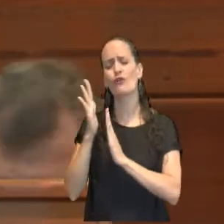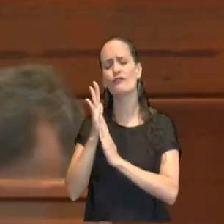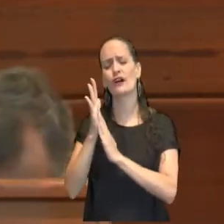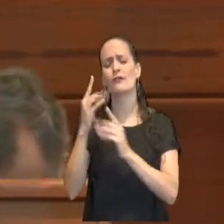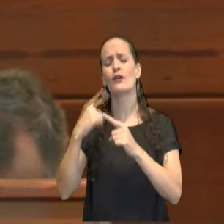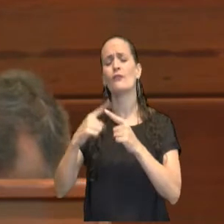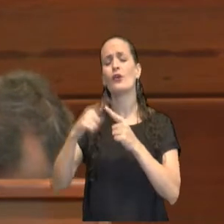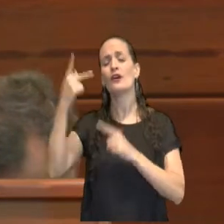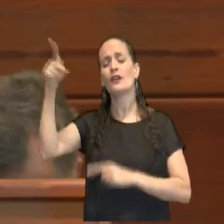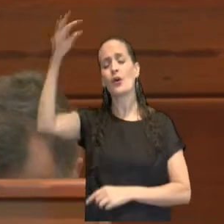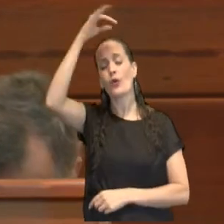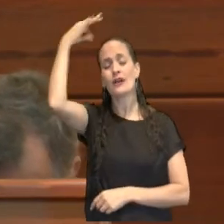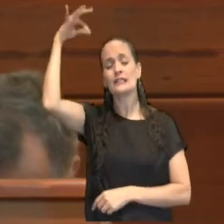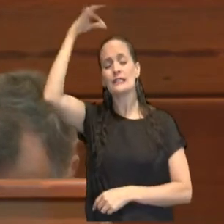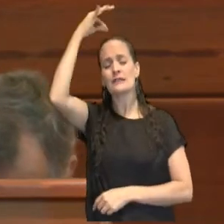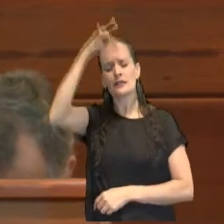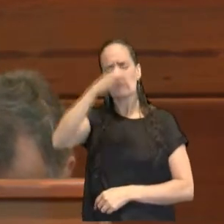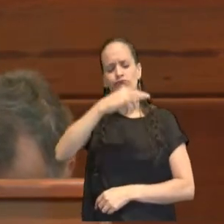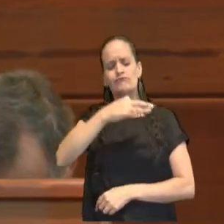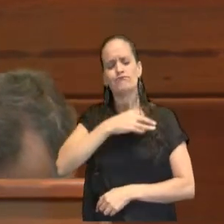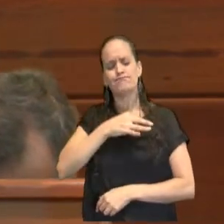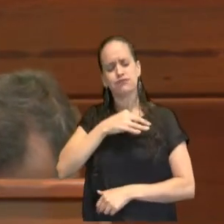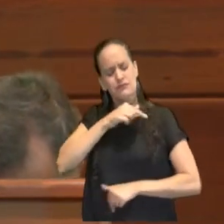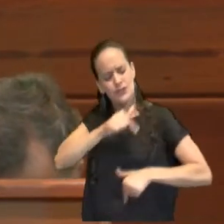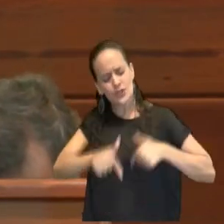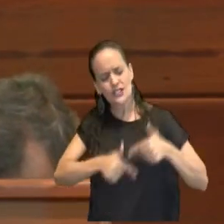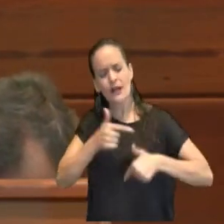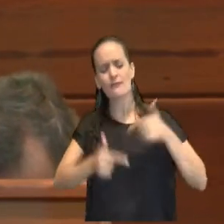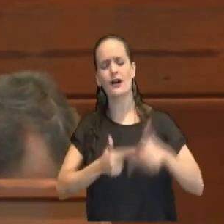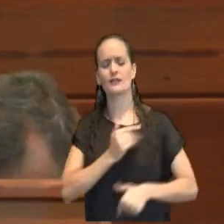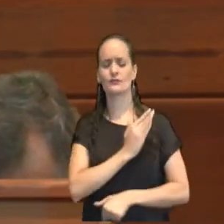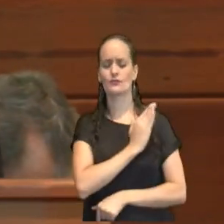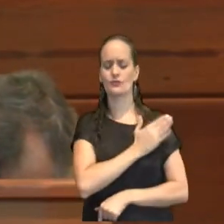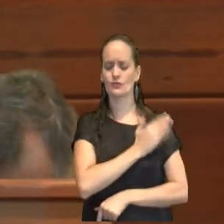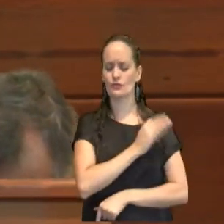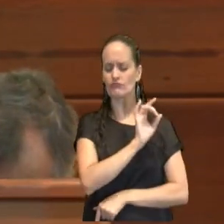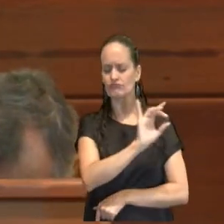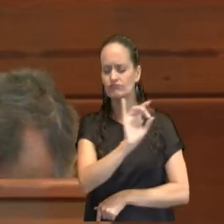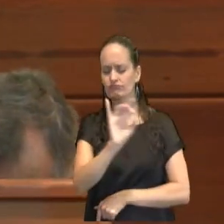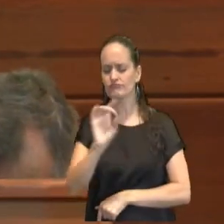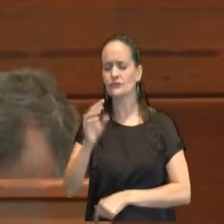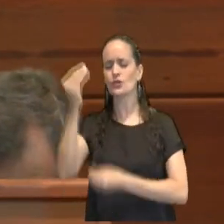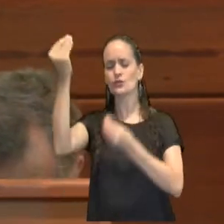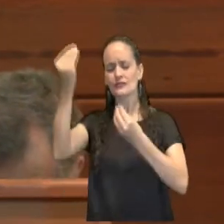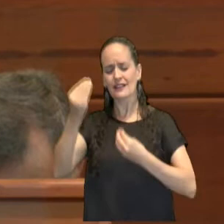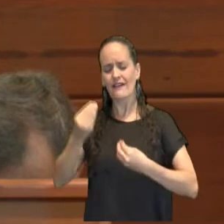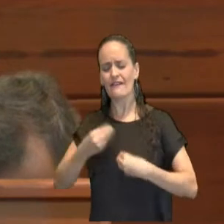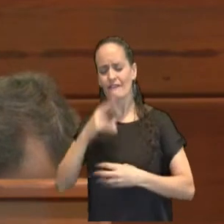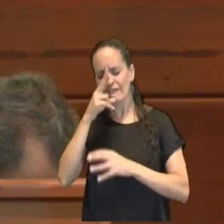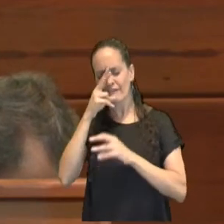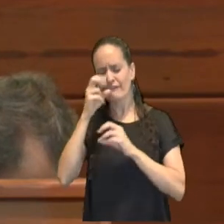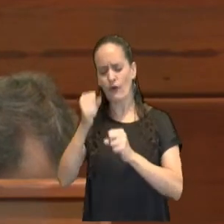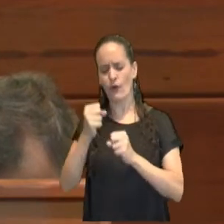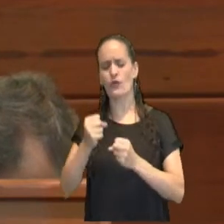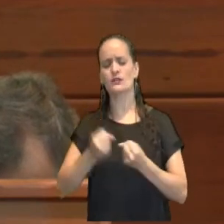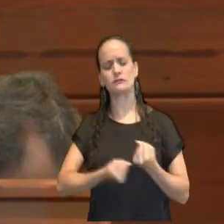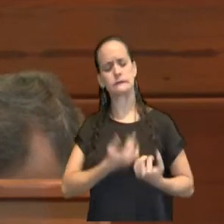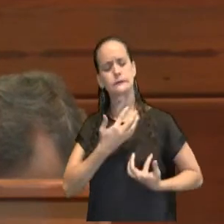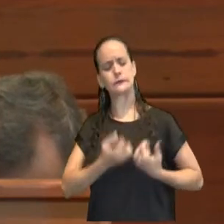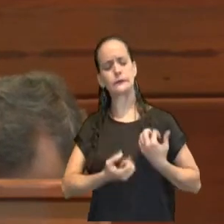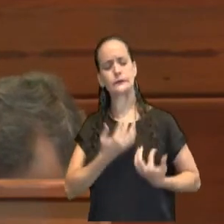Espírito Santo trabalha poderosamente nos corações. O Senhor nos dá força, nos dá vigor, o Senhor nos